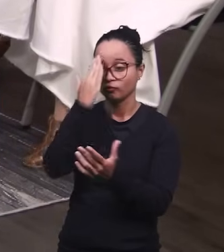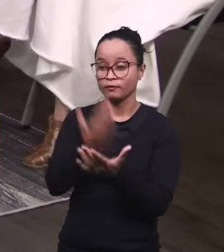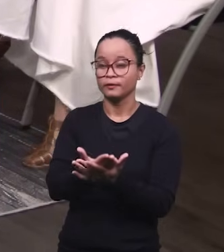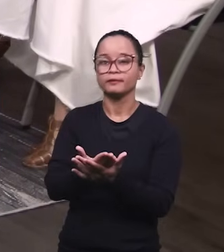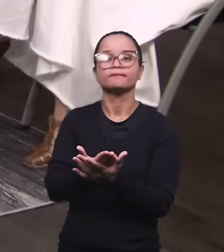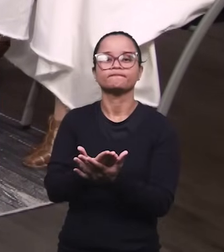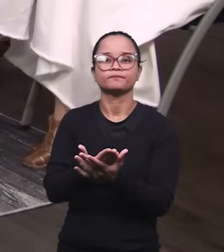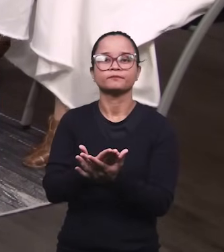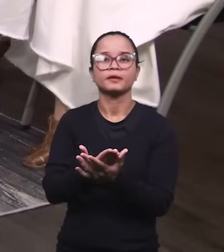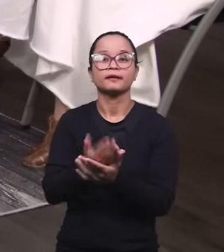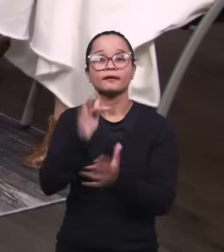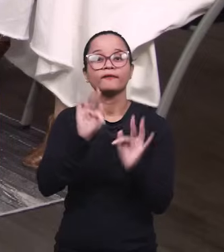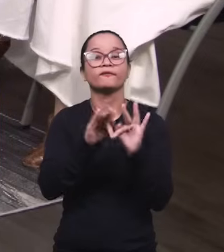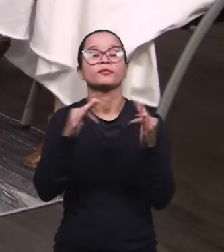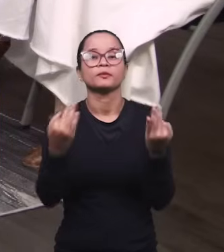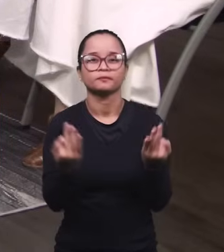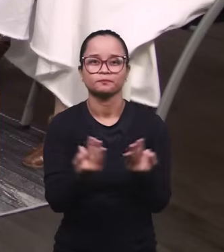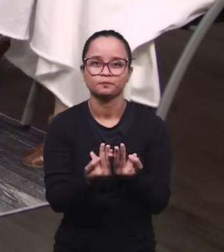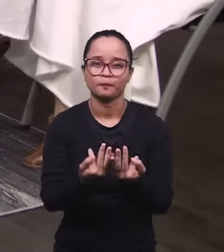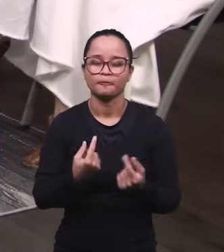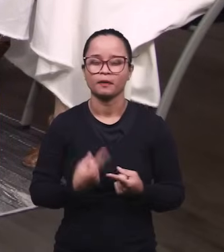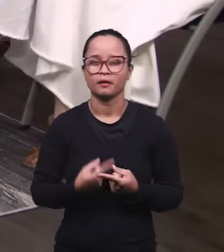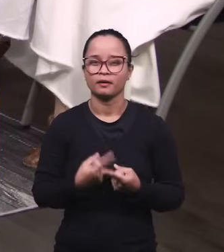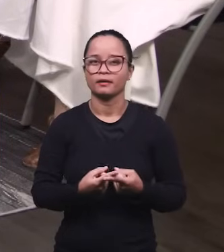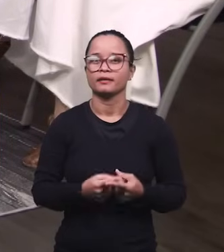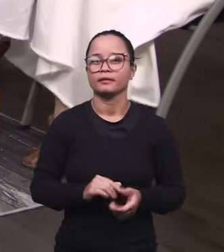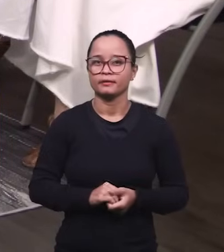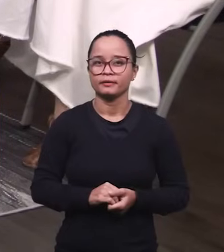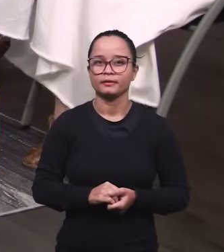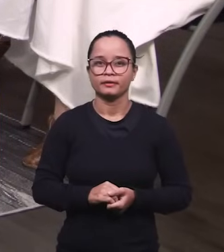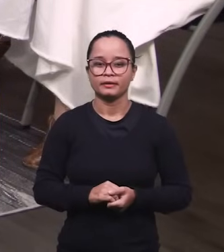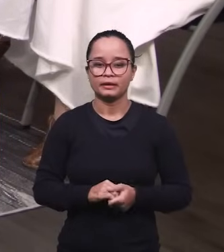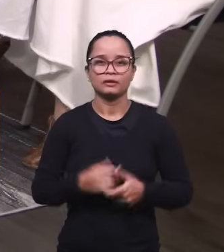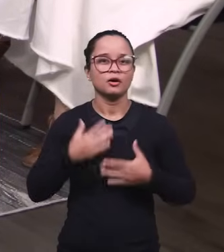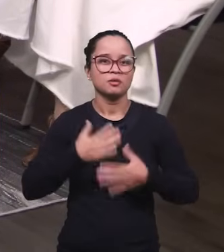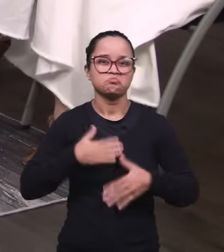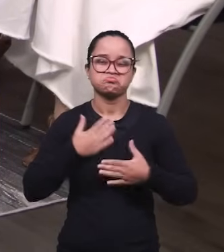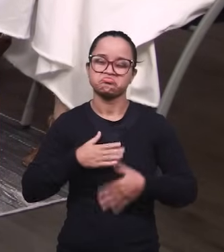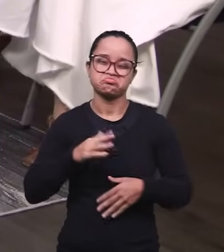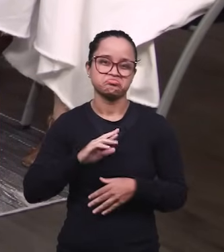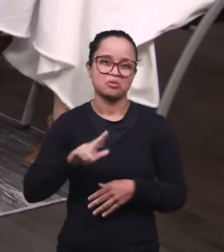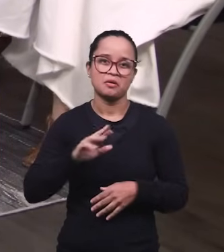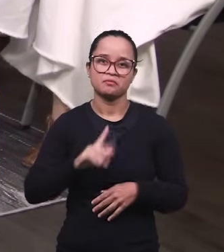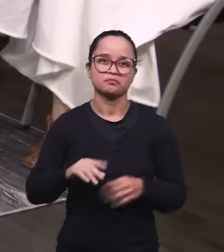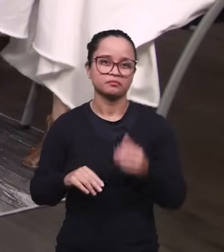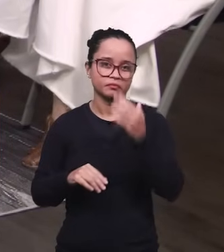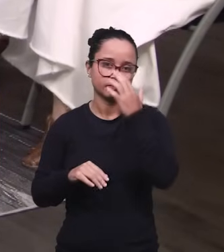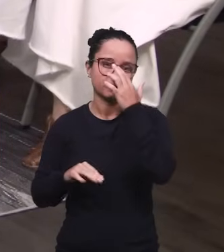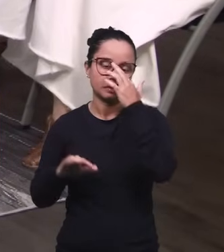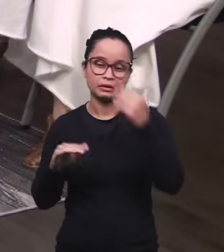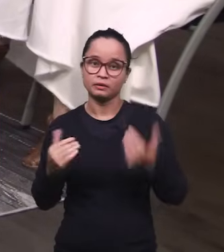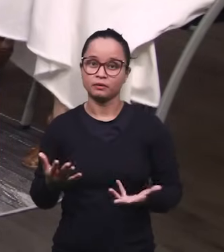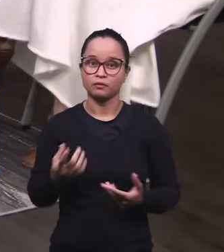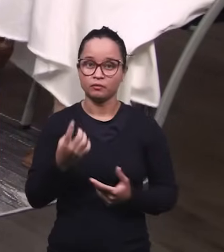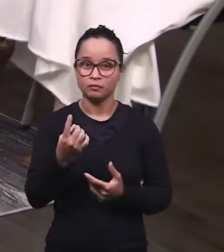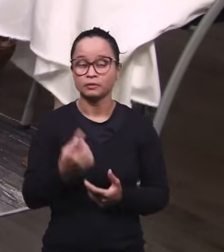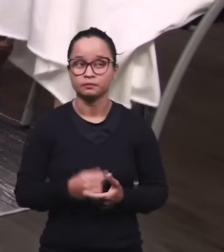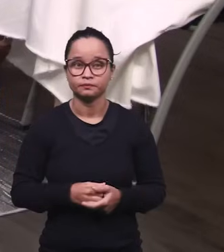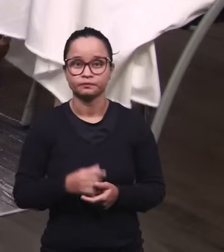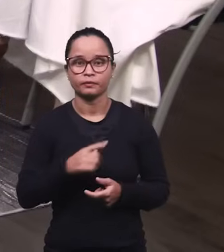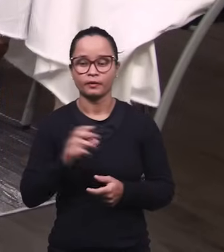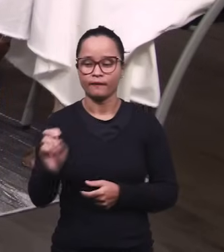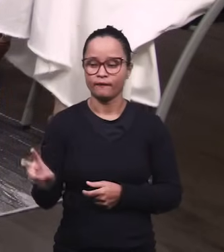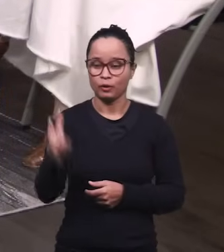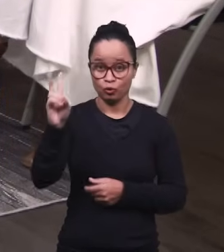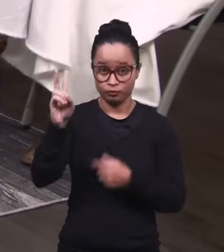família. Porque essa é uma relação nem sempre tranquila. Então, uma das questões